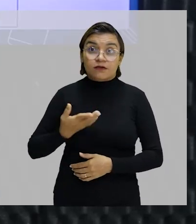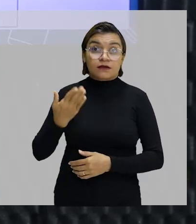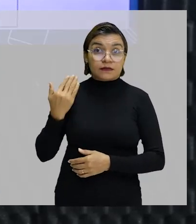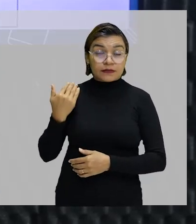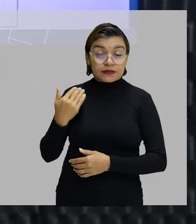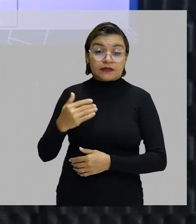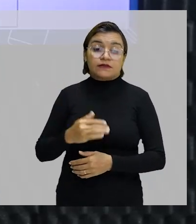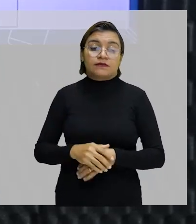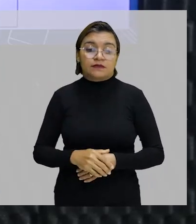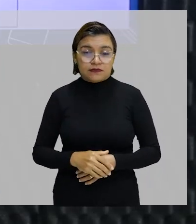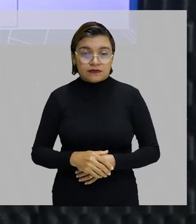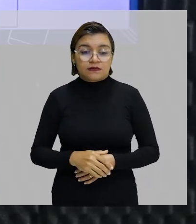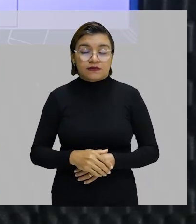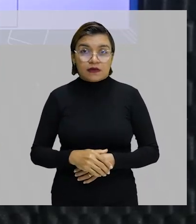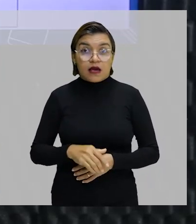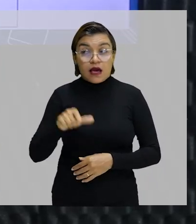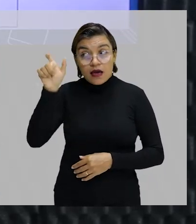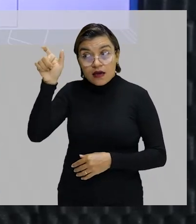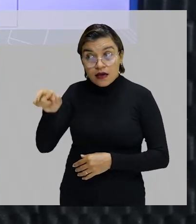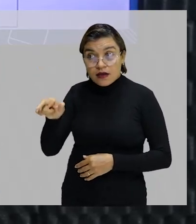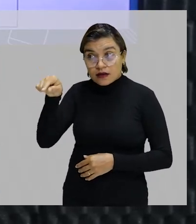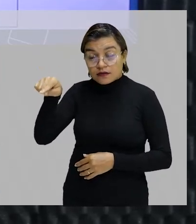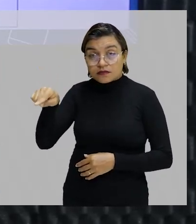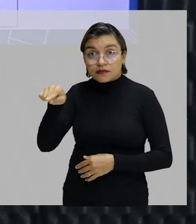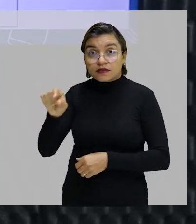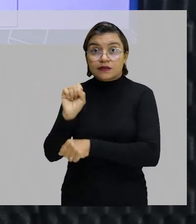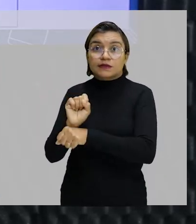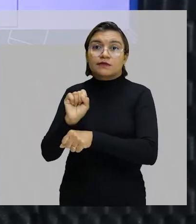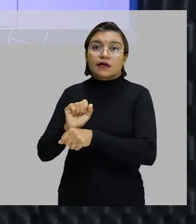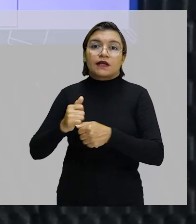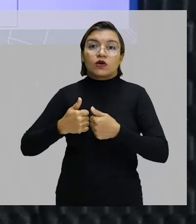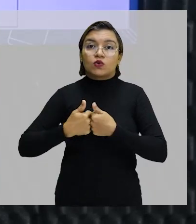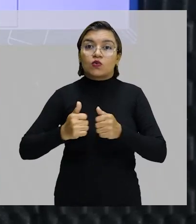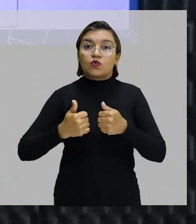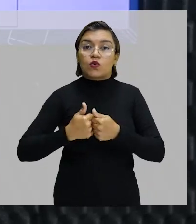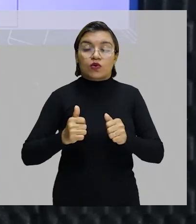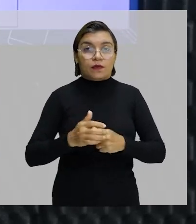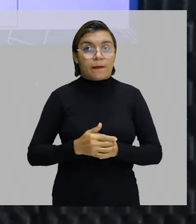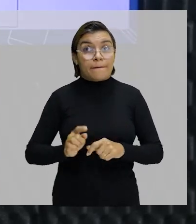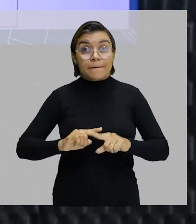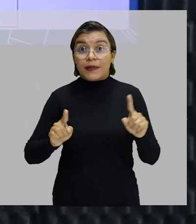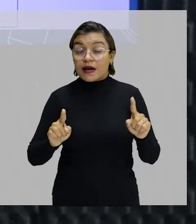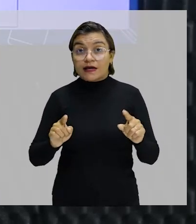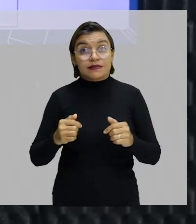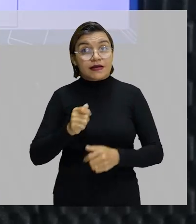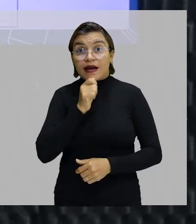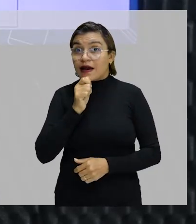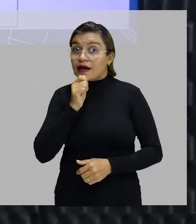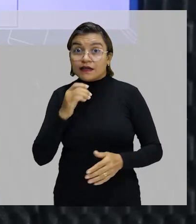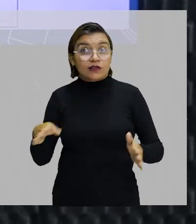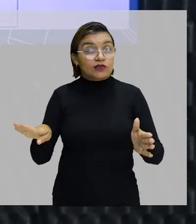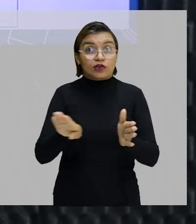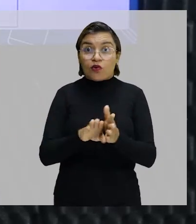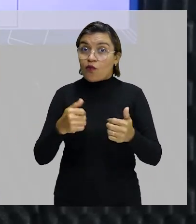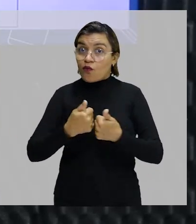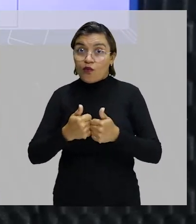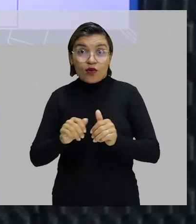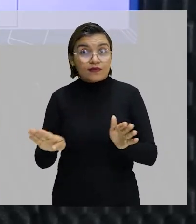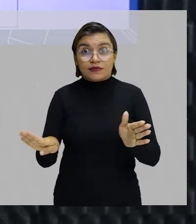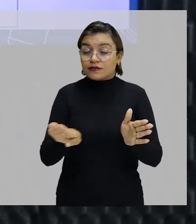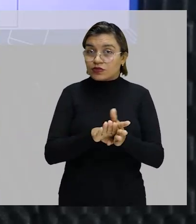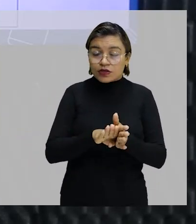pessoa, ele, estava esperando o ônibus. Até o momento atual, o ônibus não chegou. Ou seja,